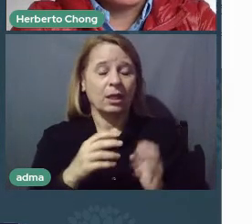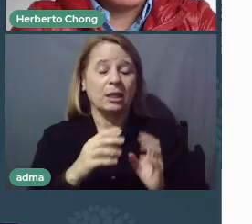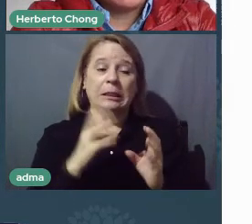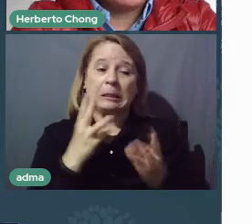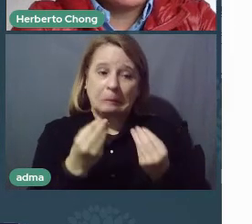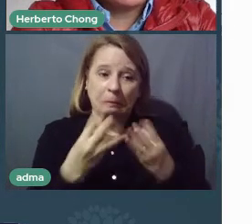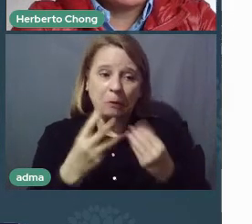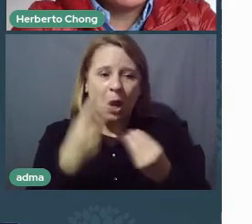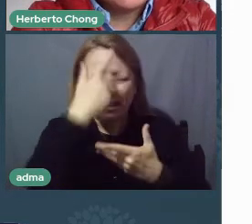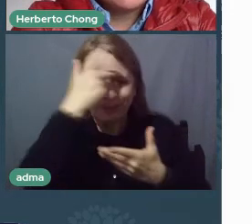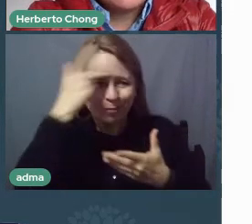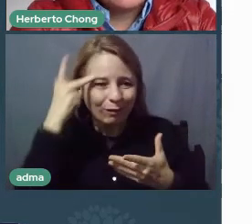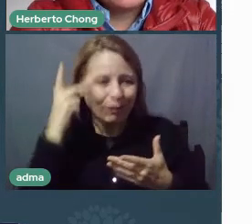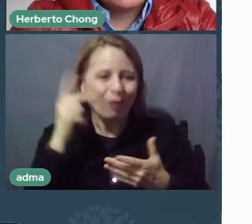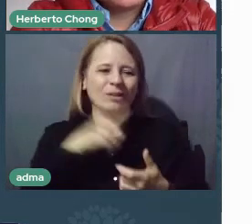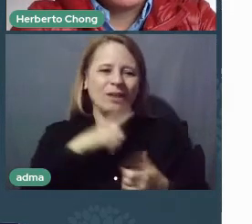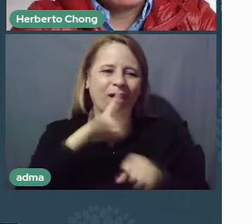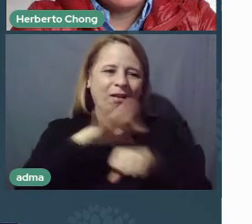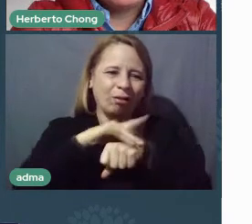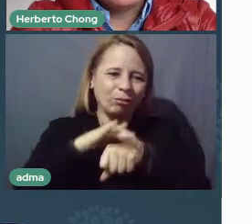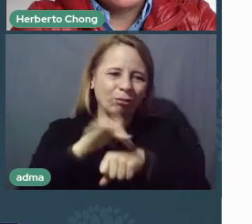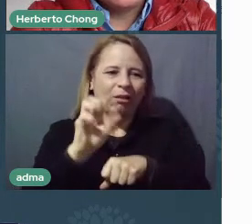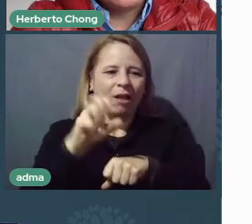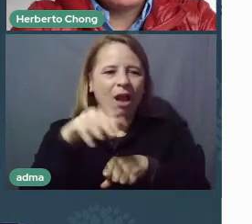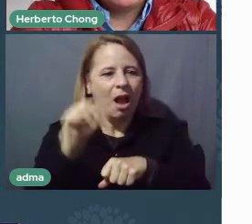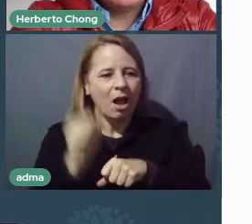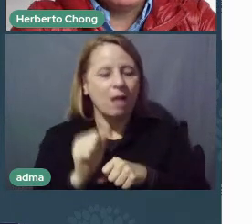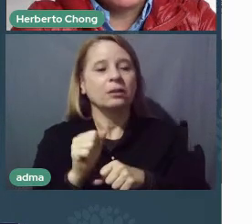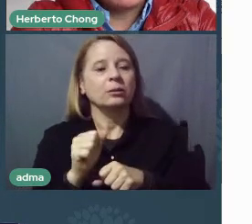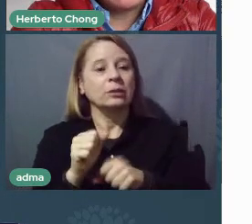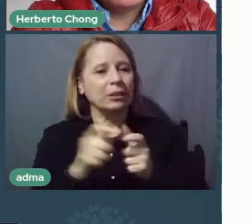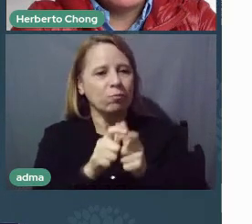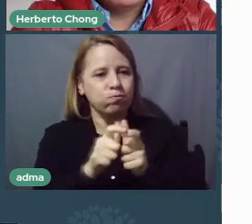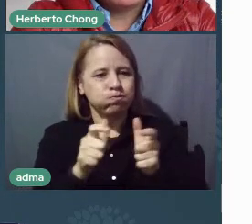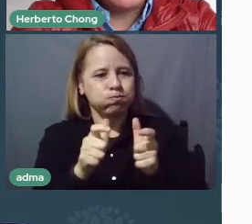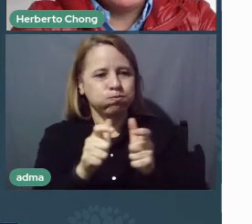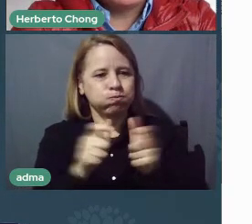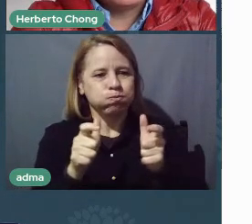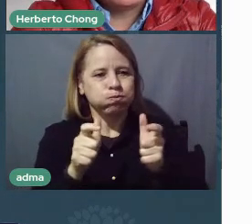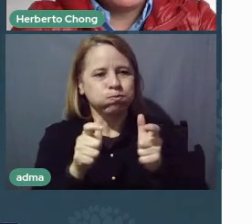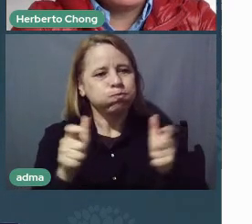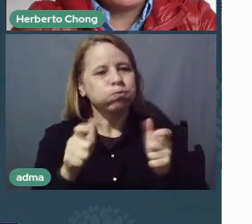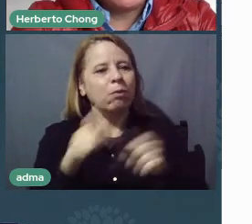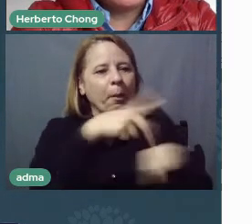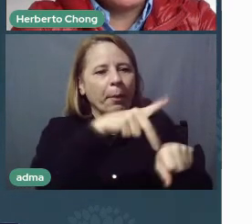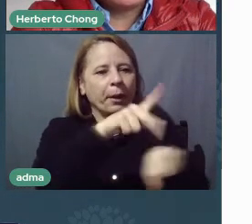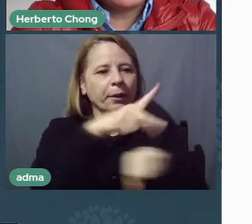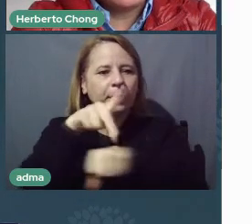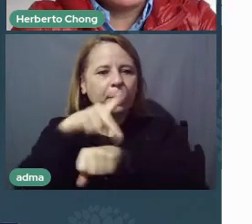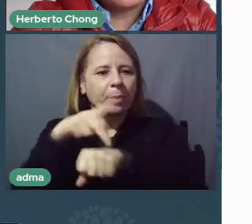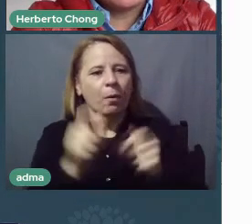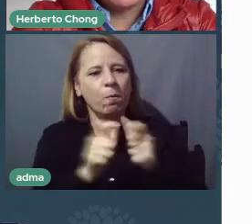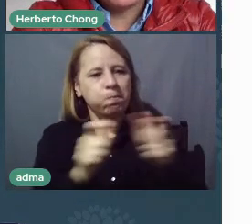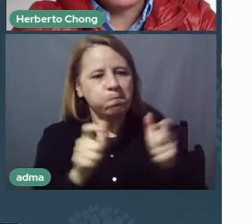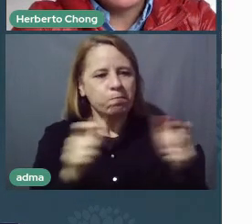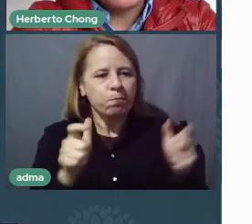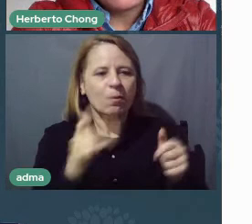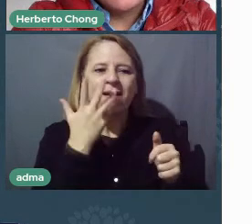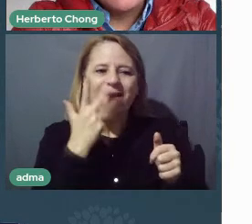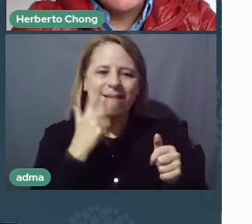pessoas asmáticas, e essa prevalência tem crescido na maioria dos países, especialmente nas